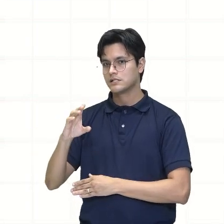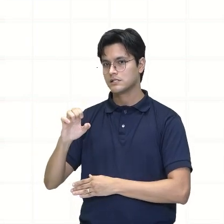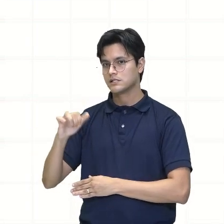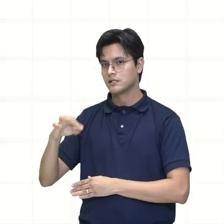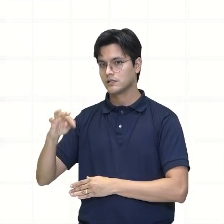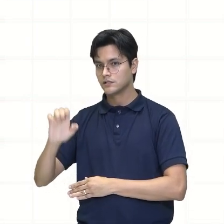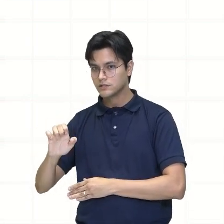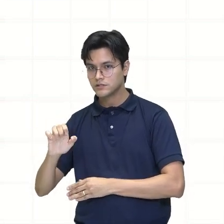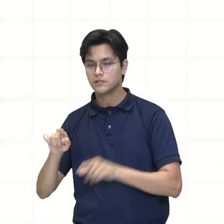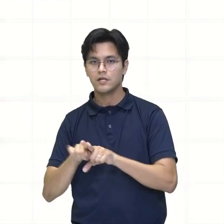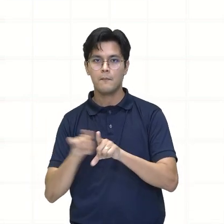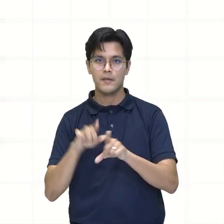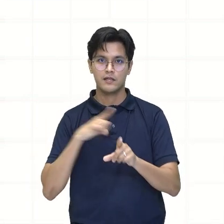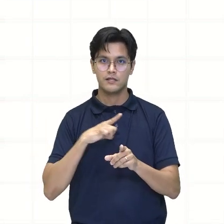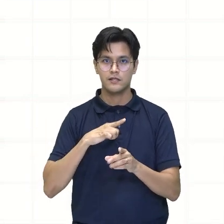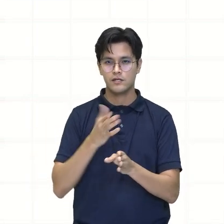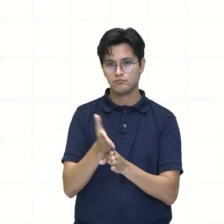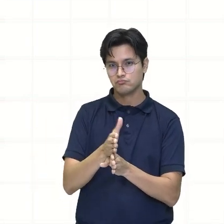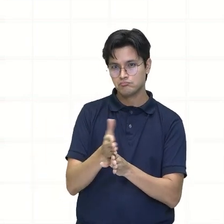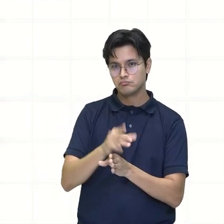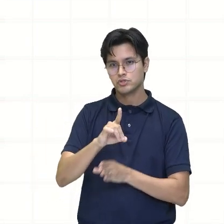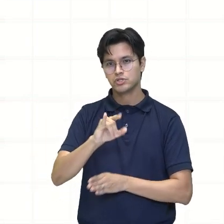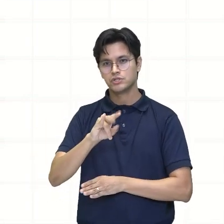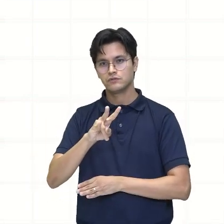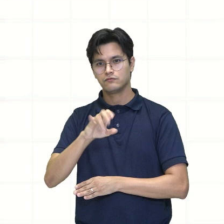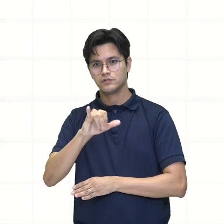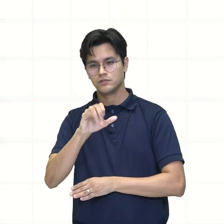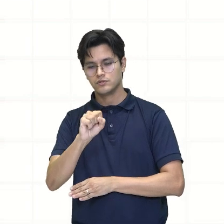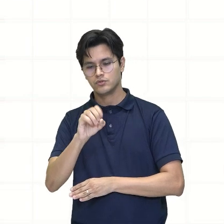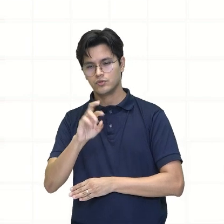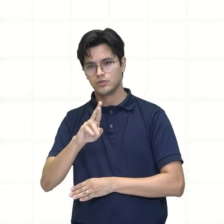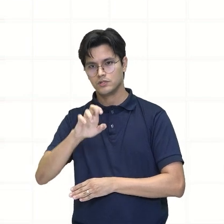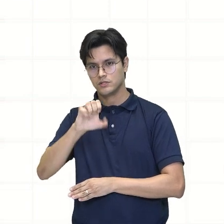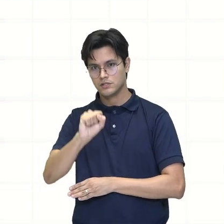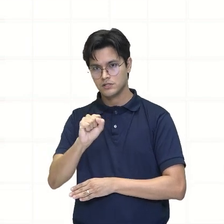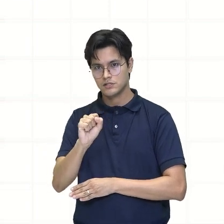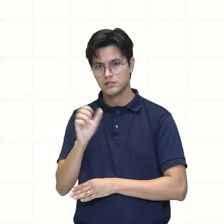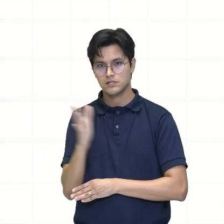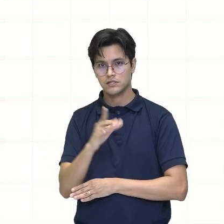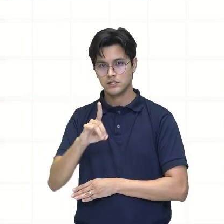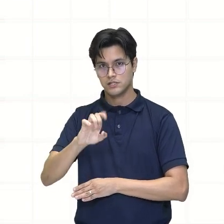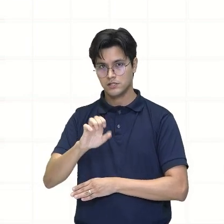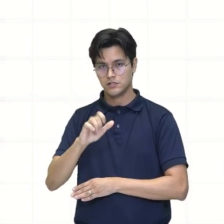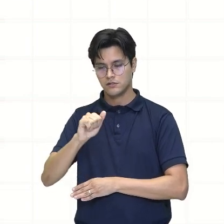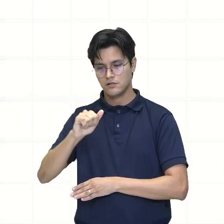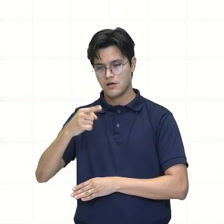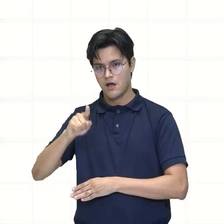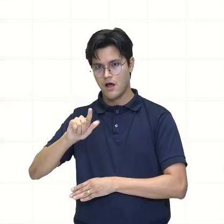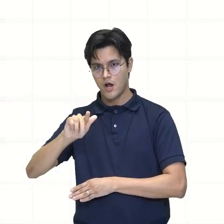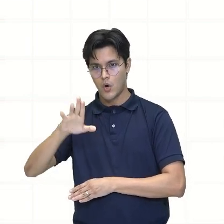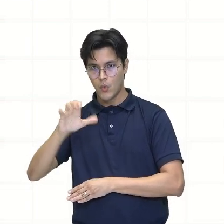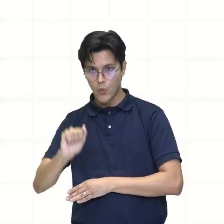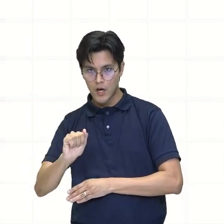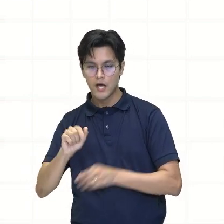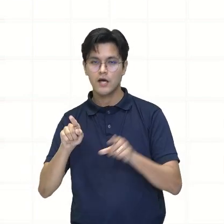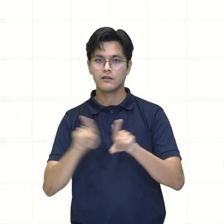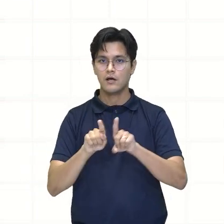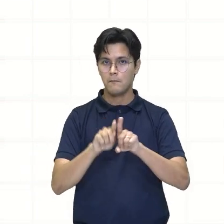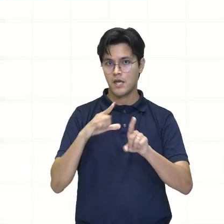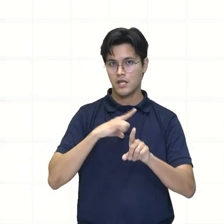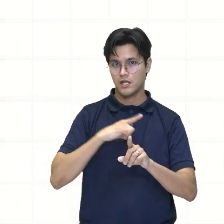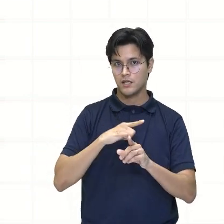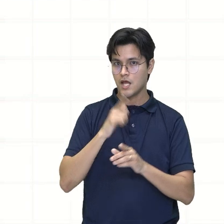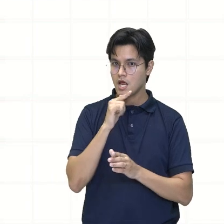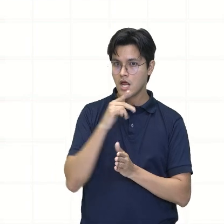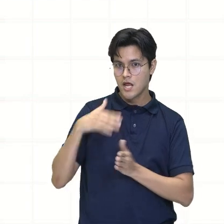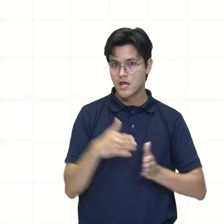os divisores de águas, que também compõem uma bacia hidrográfica, os afluentes, né, que eu falei para vocês que podem ser